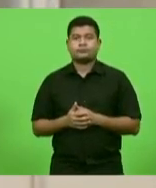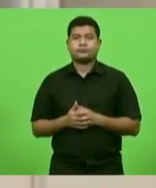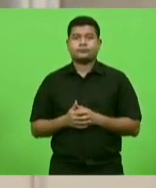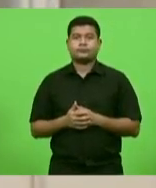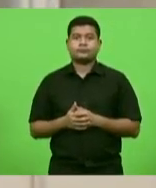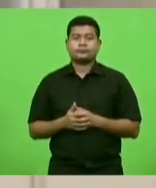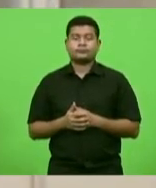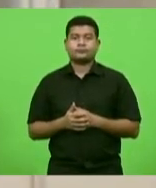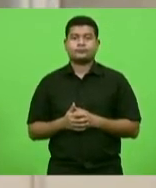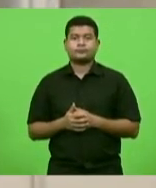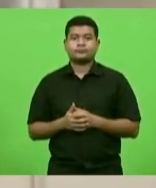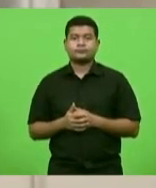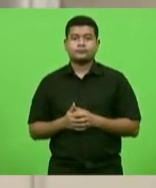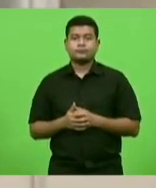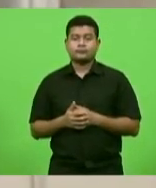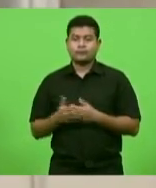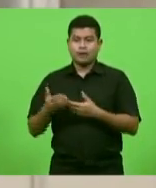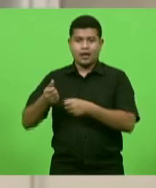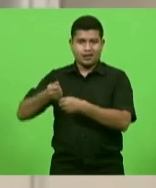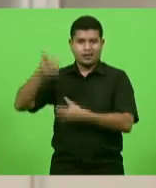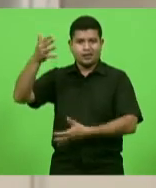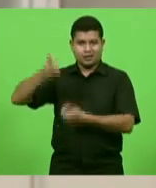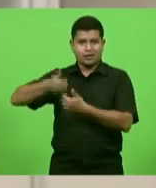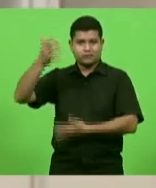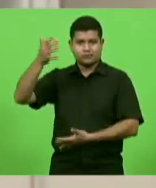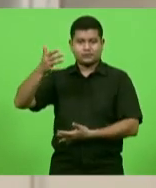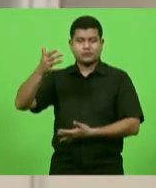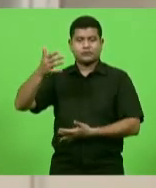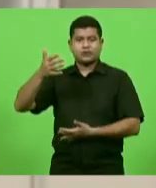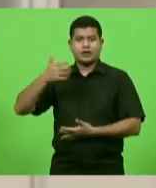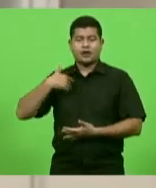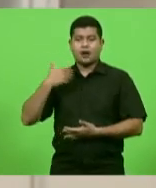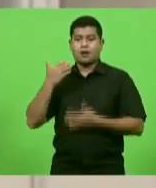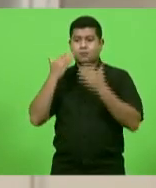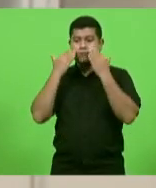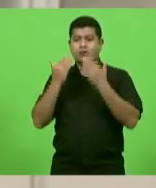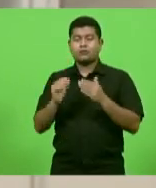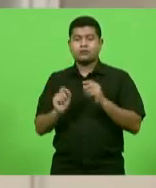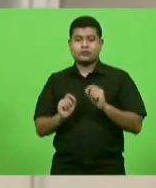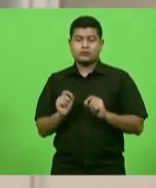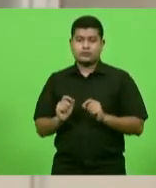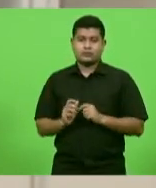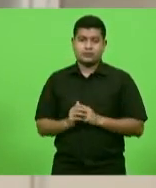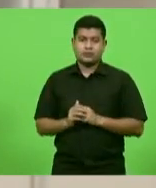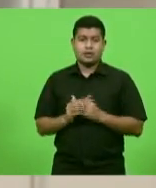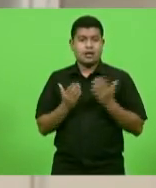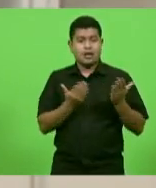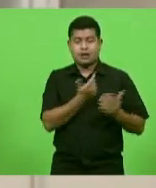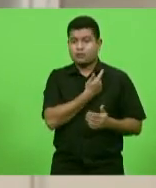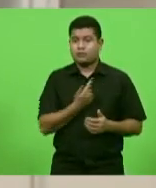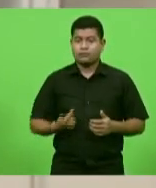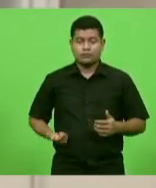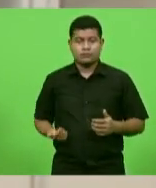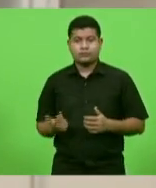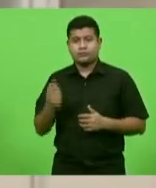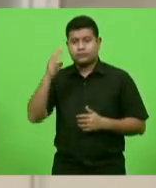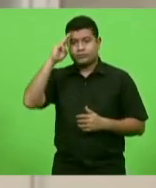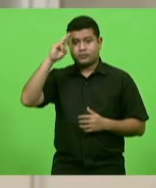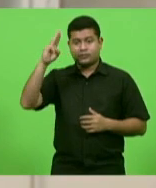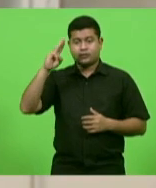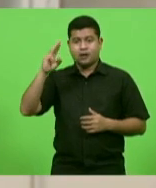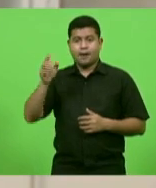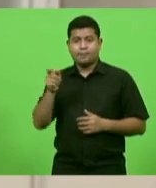E aí nessas nessas likes e o próprio Governador